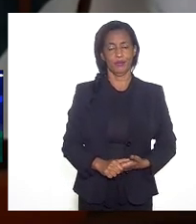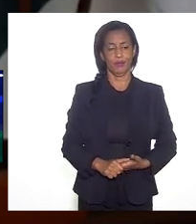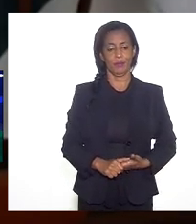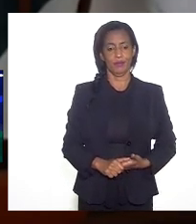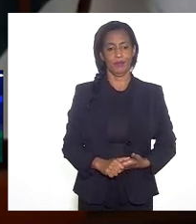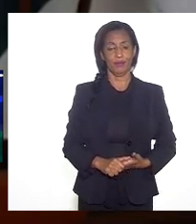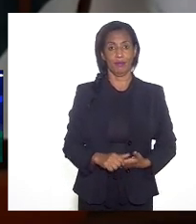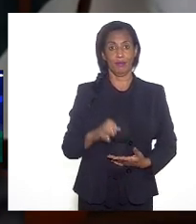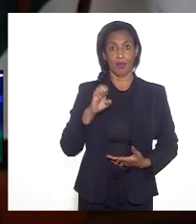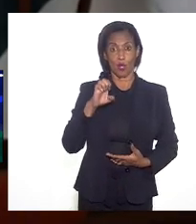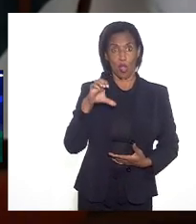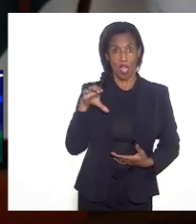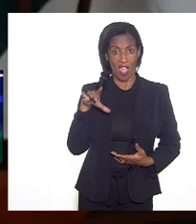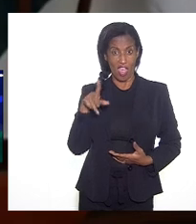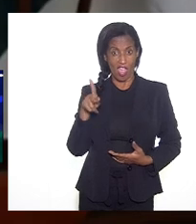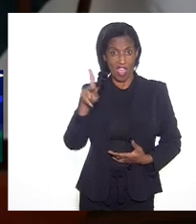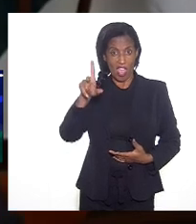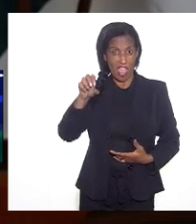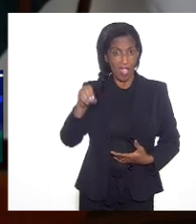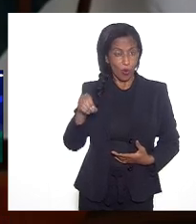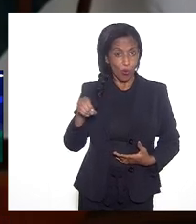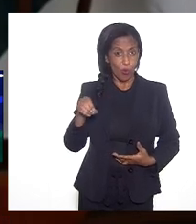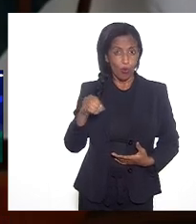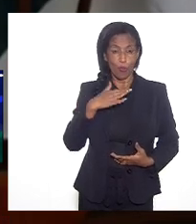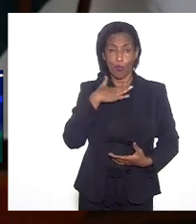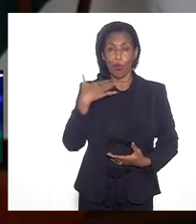O Eco acabou de morrer. E o Eco era o quê?